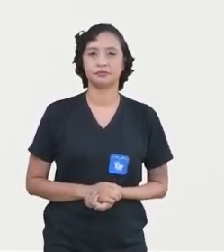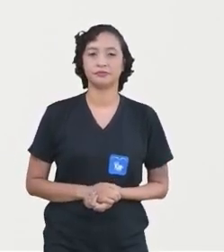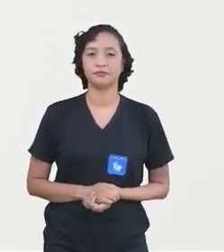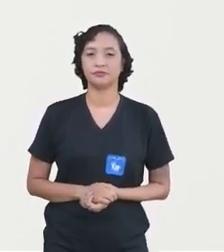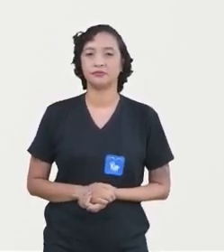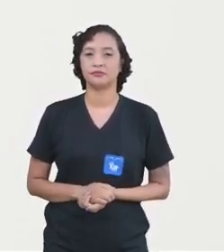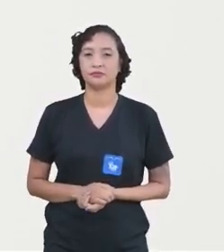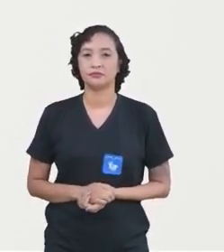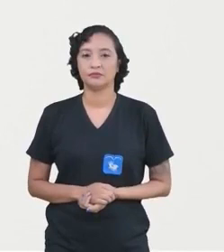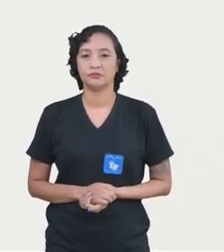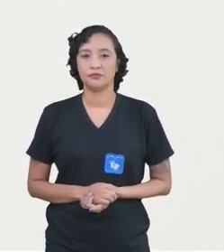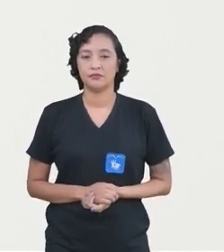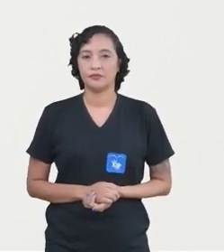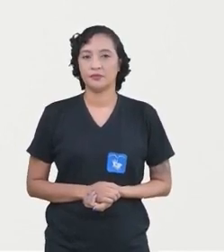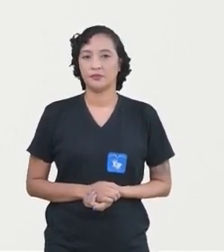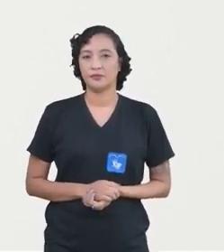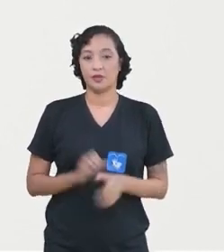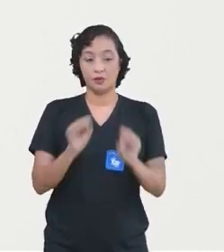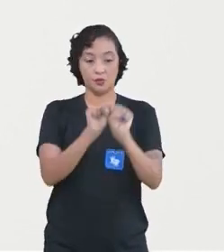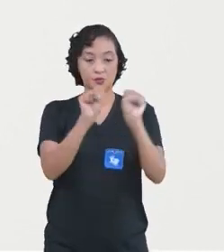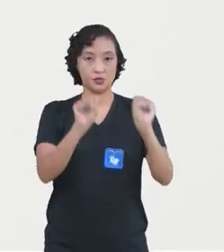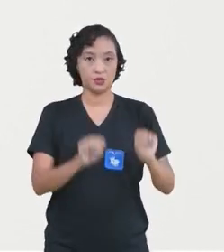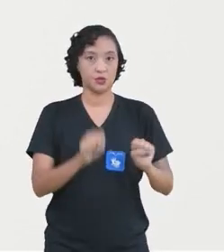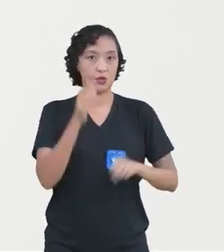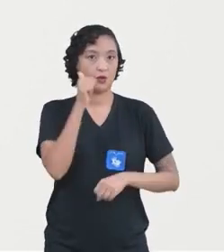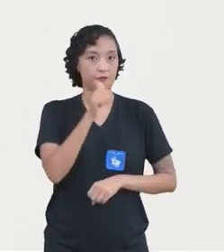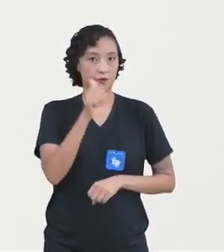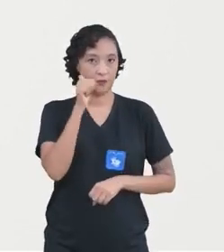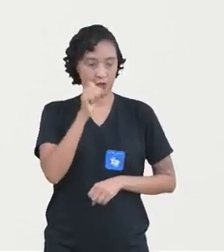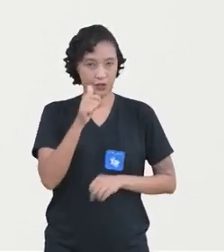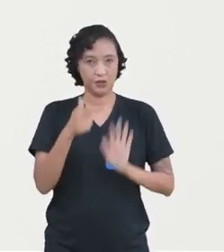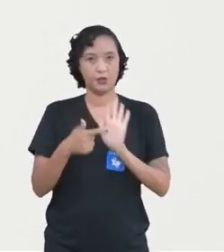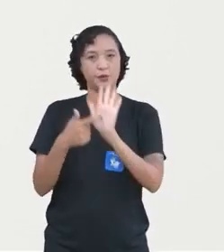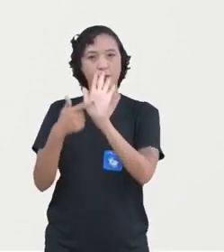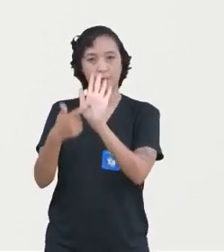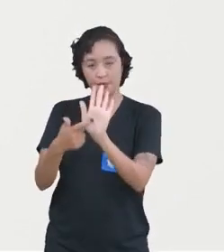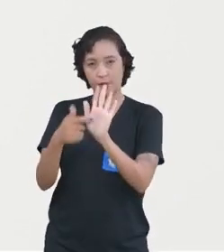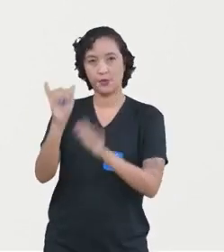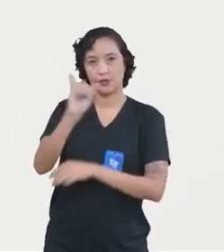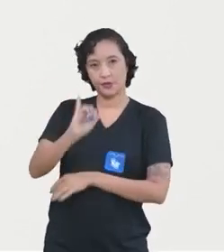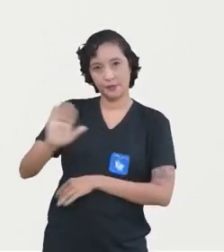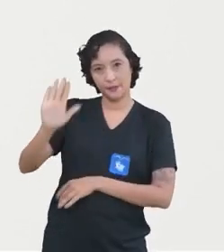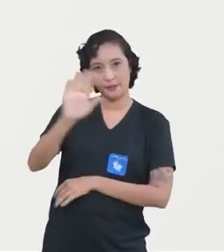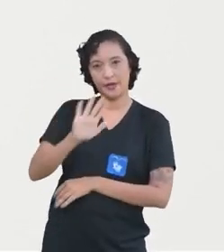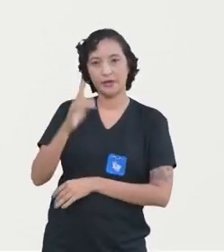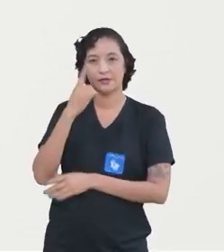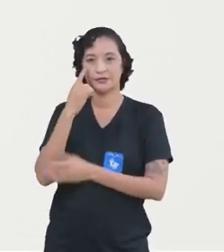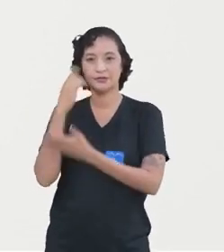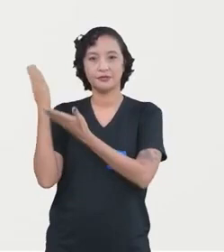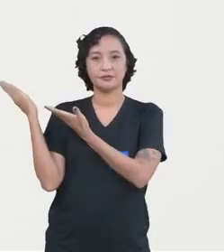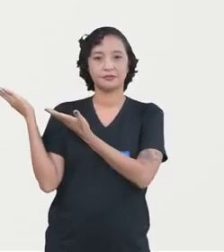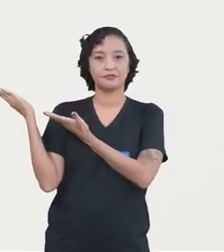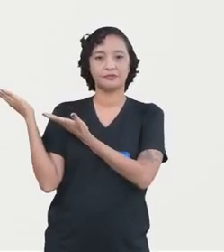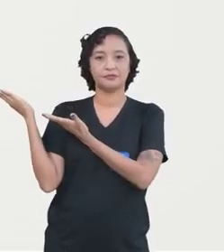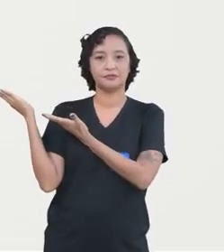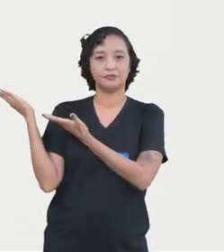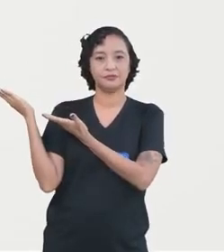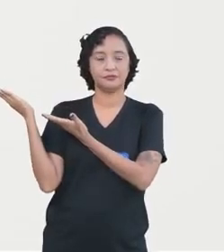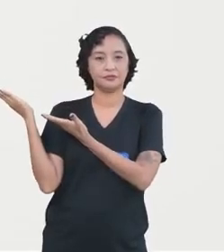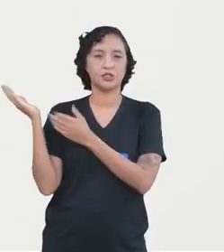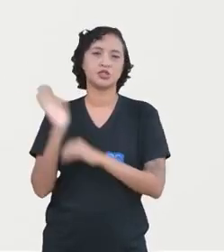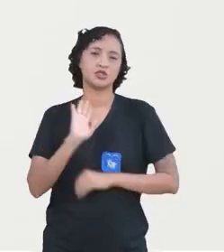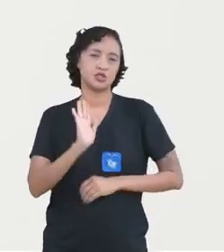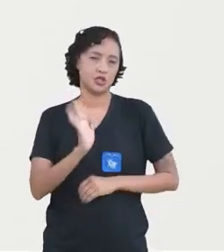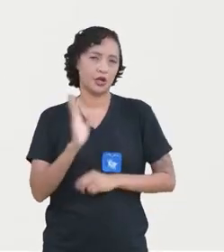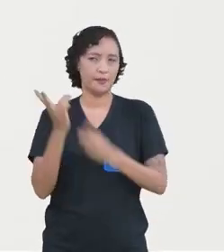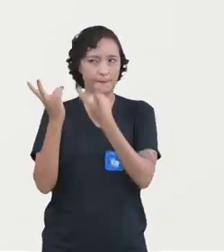Trouxe o sistema reprodutor masculino, coloquei a imagem para vocês, né? Por aqui vocês já identificam algumas partes